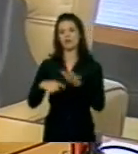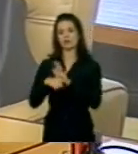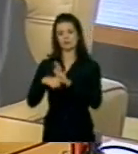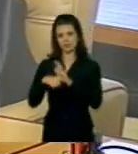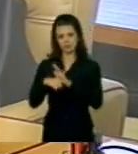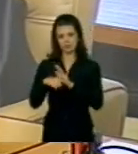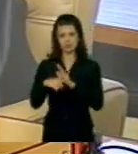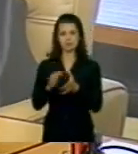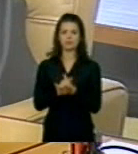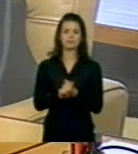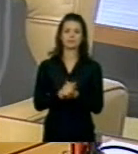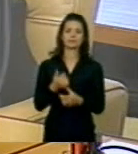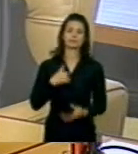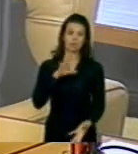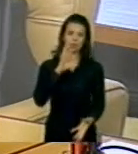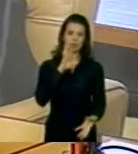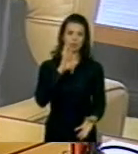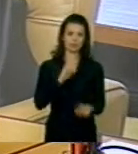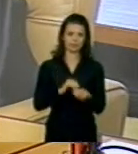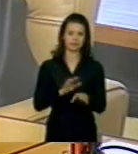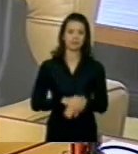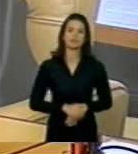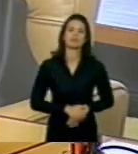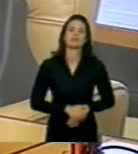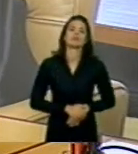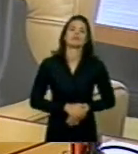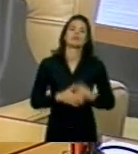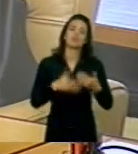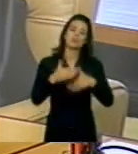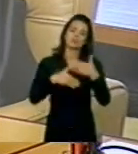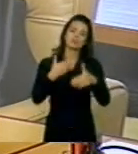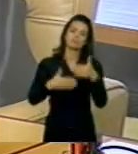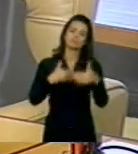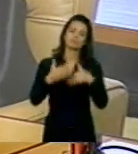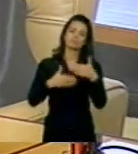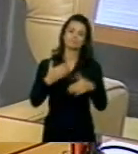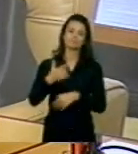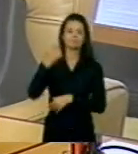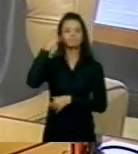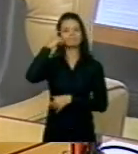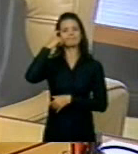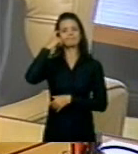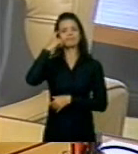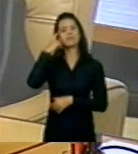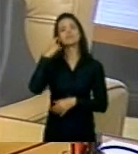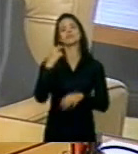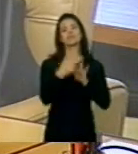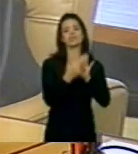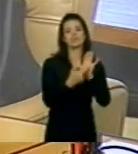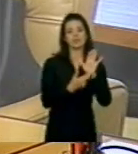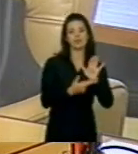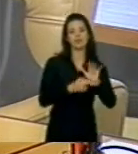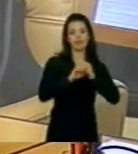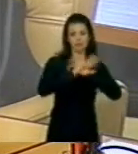assim estou concluindo, senhor presidente. Dentre os processos lógicos de enunciação de regras implícitas a partir